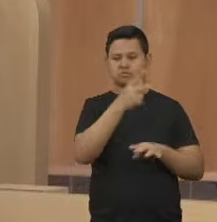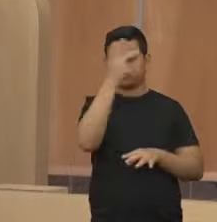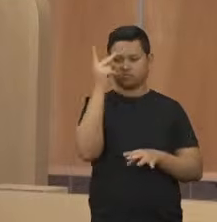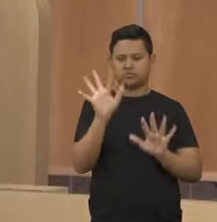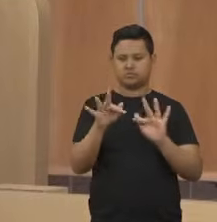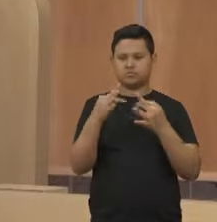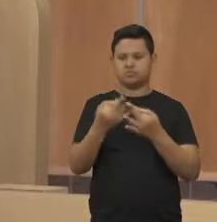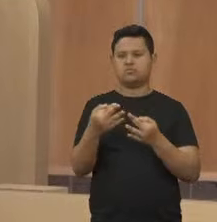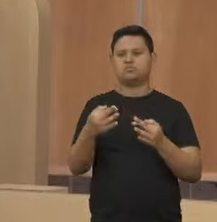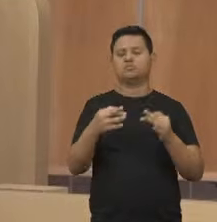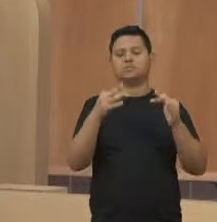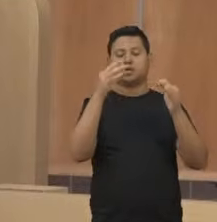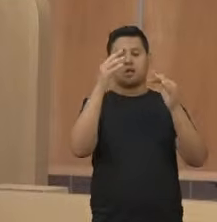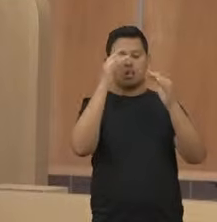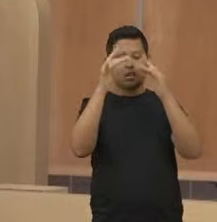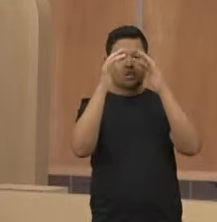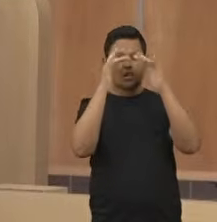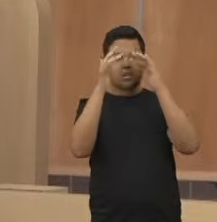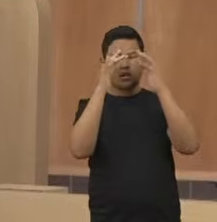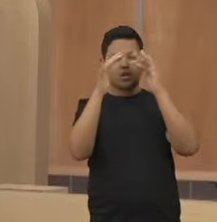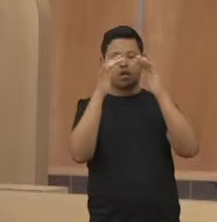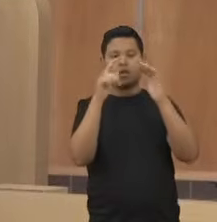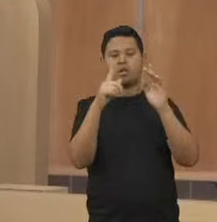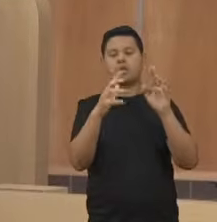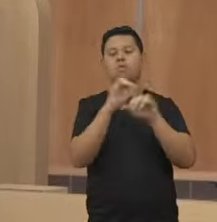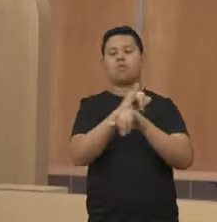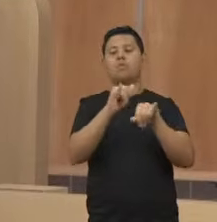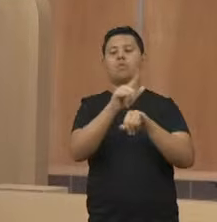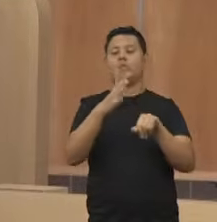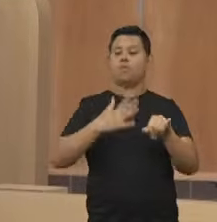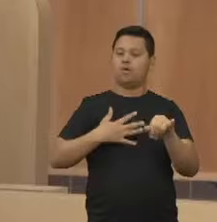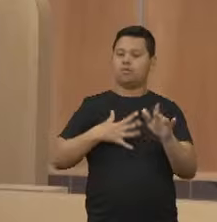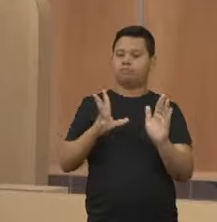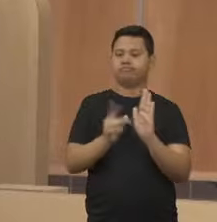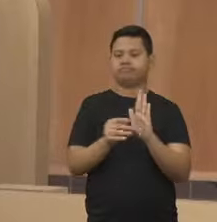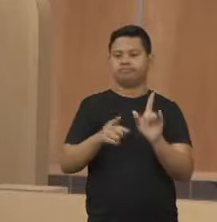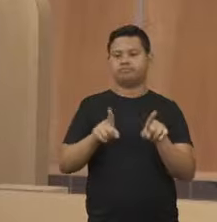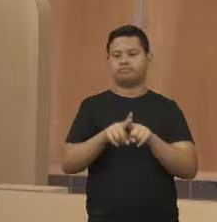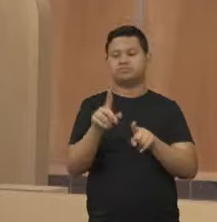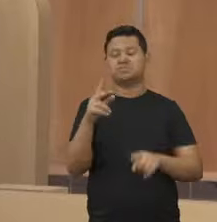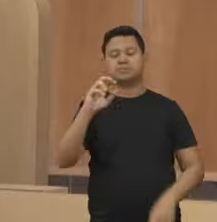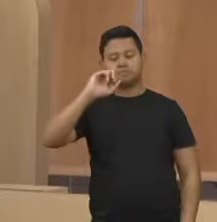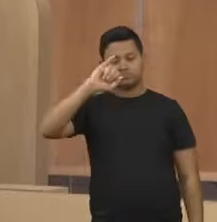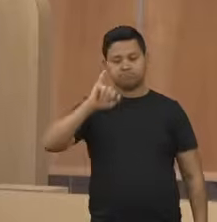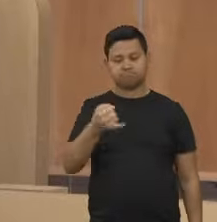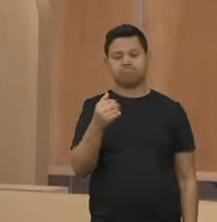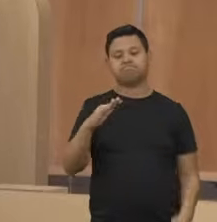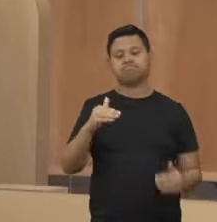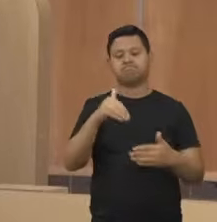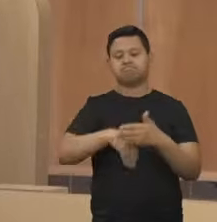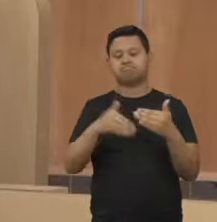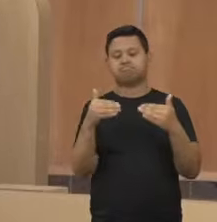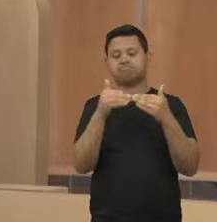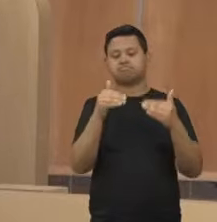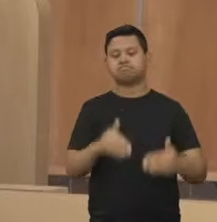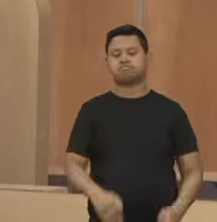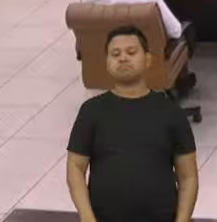as famílias neurodivergentes. Então fica aqui a minha contribuição, minha manifestação favorável ao projeto.